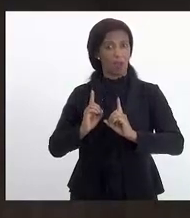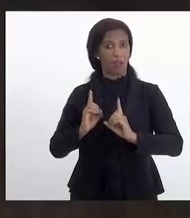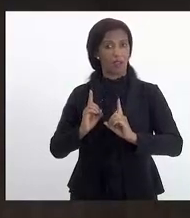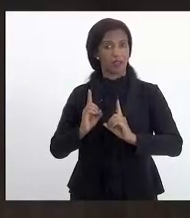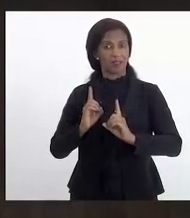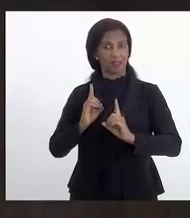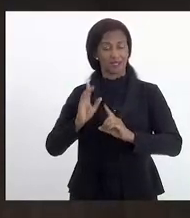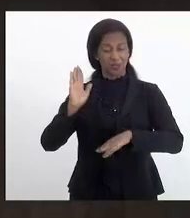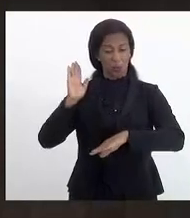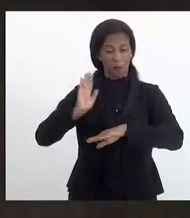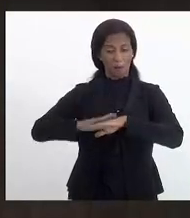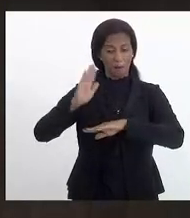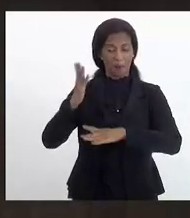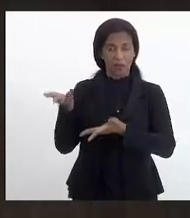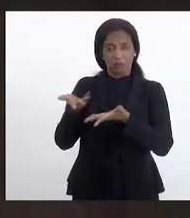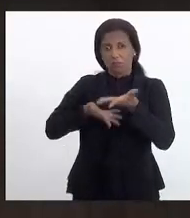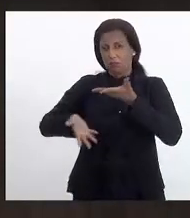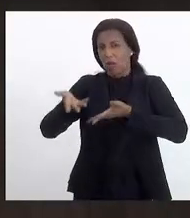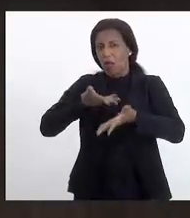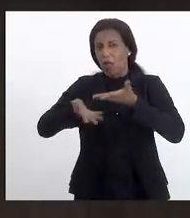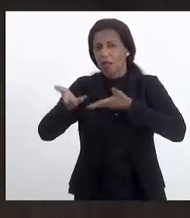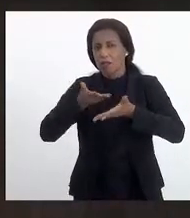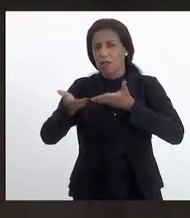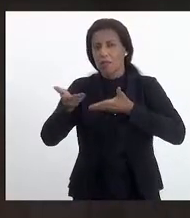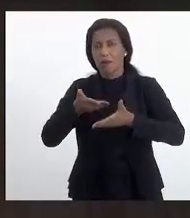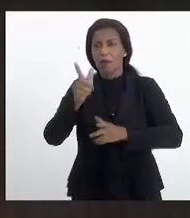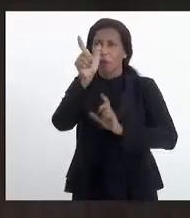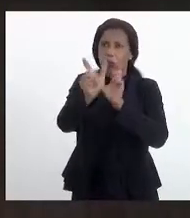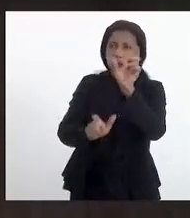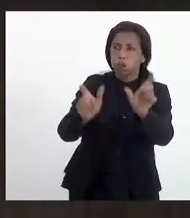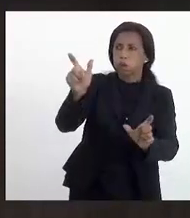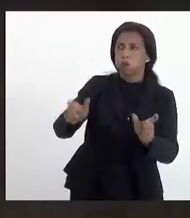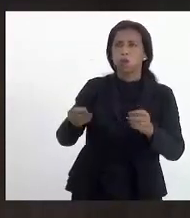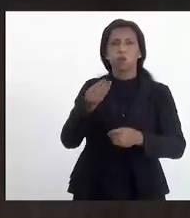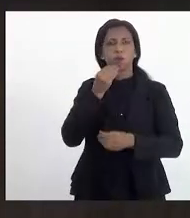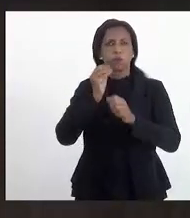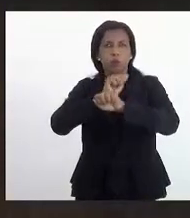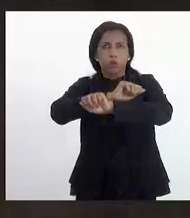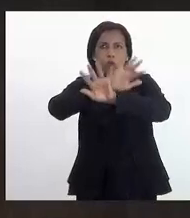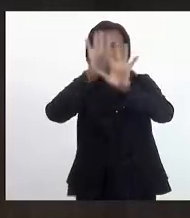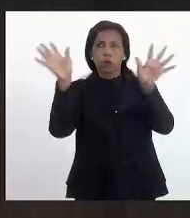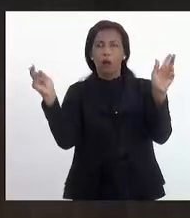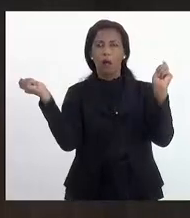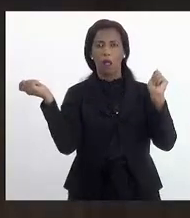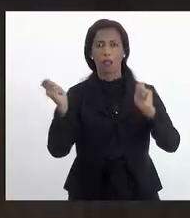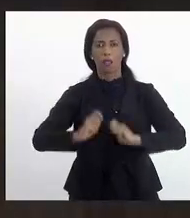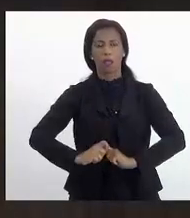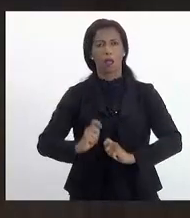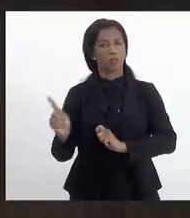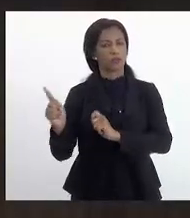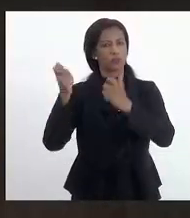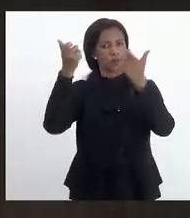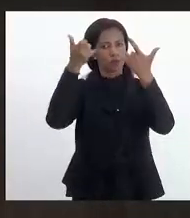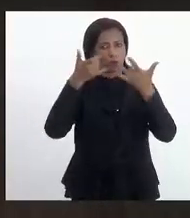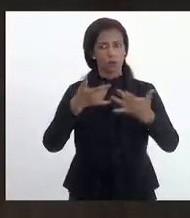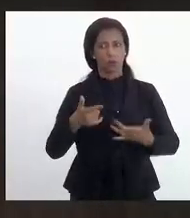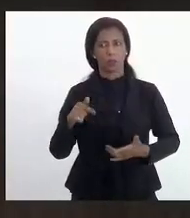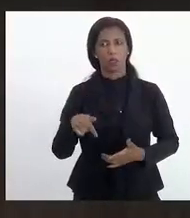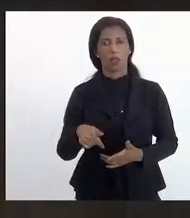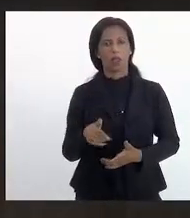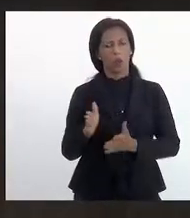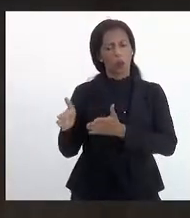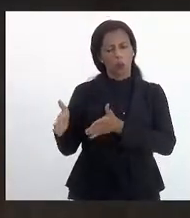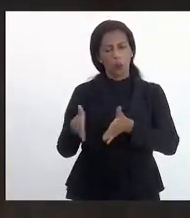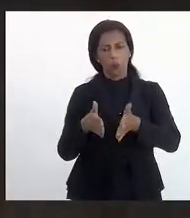com mais participação popular, com mais transparência o possível. A gente está definindo aqui o